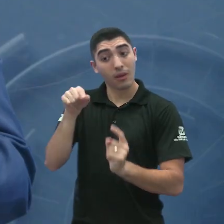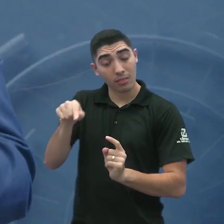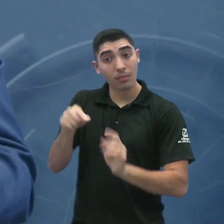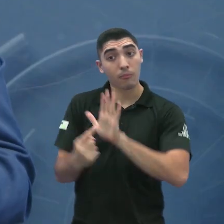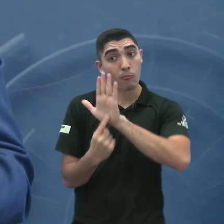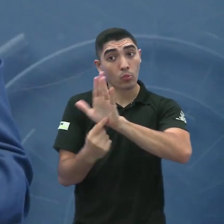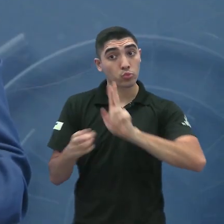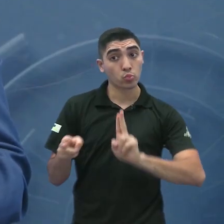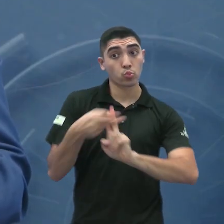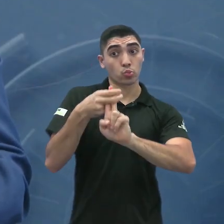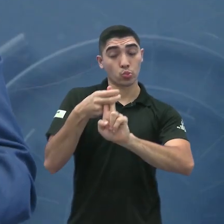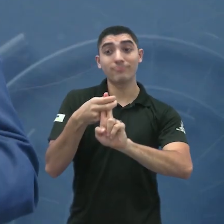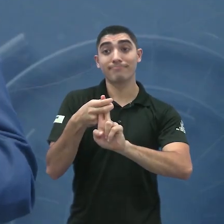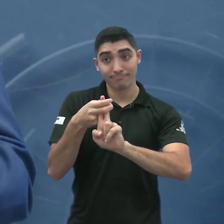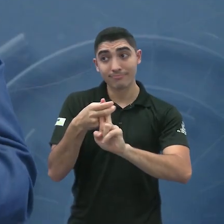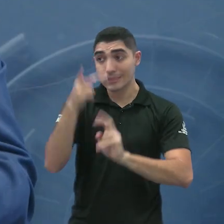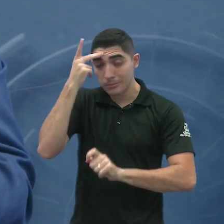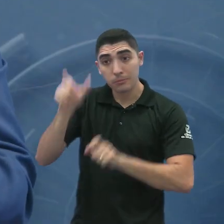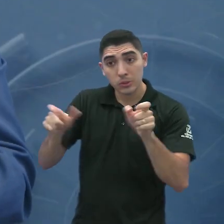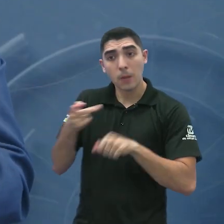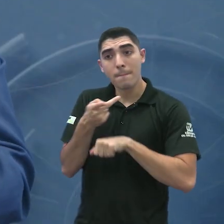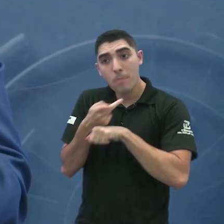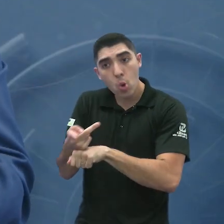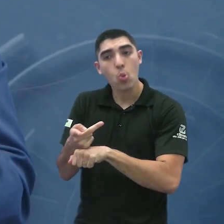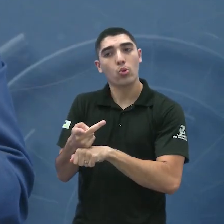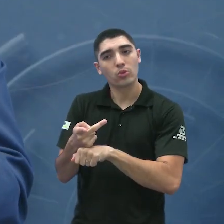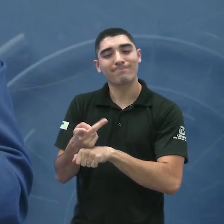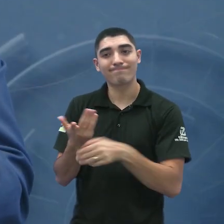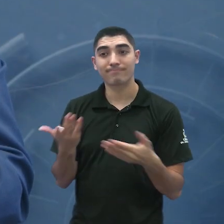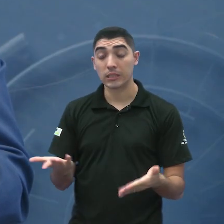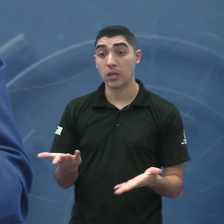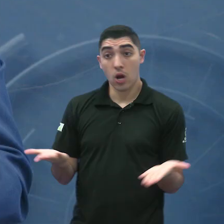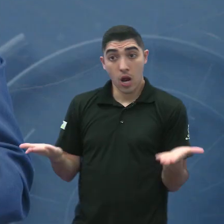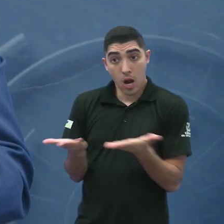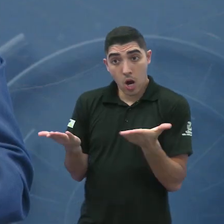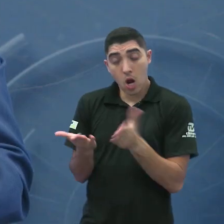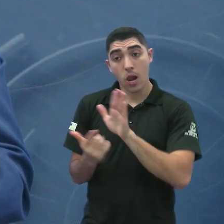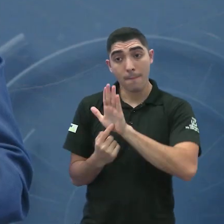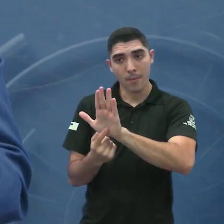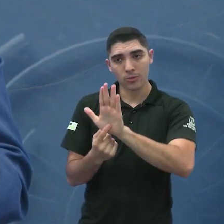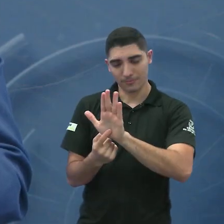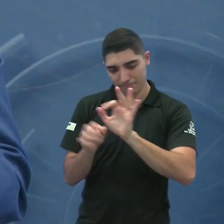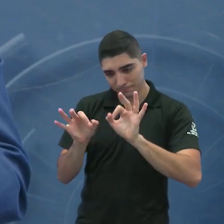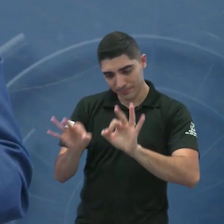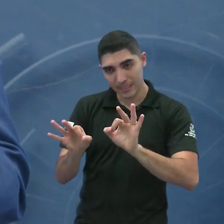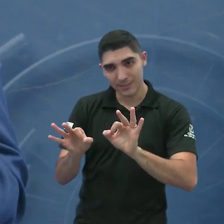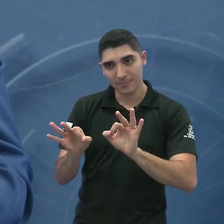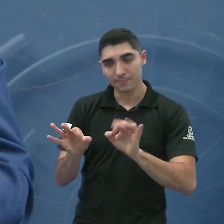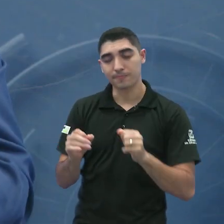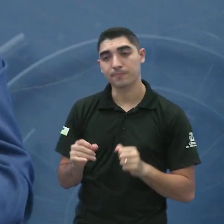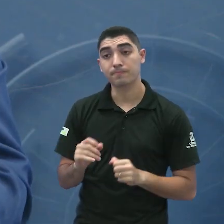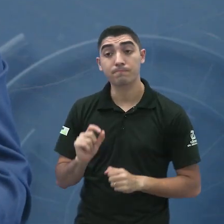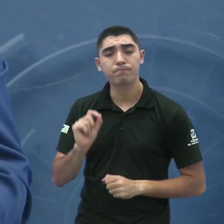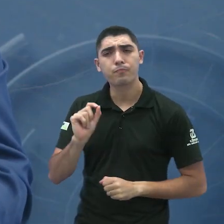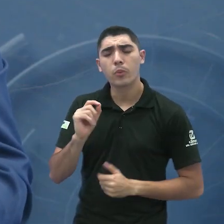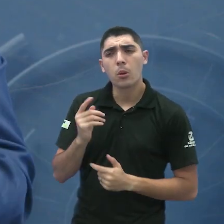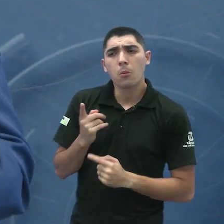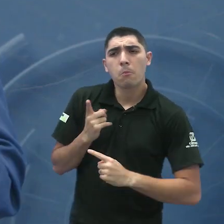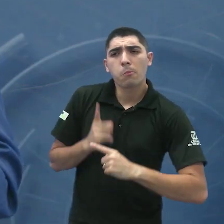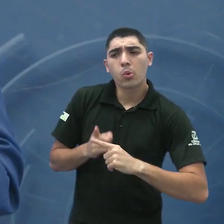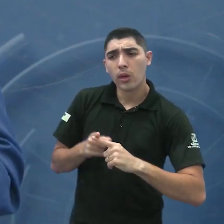que buscaram ajuda, né? E é exatamente sobre isso que nós vamos falar nesse bloco. Como a